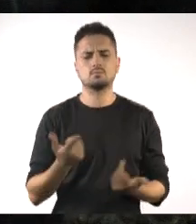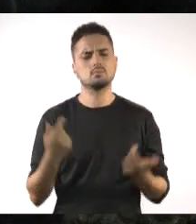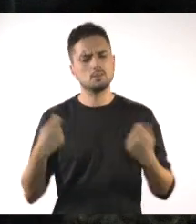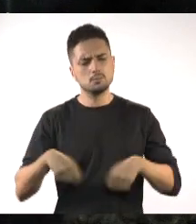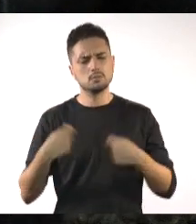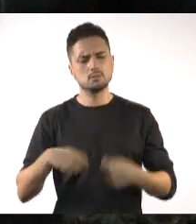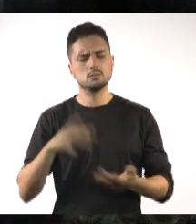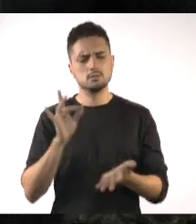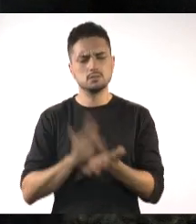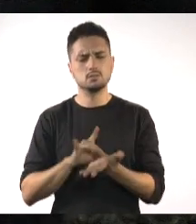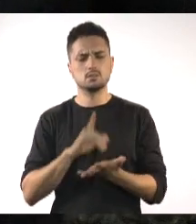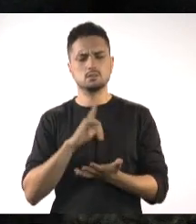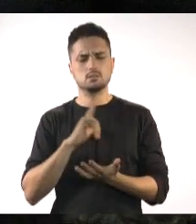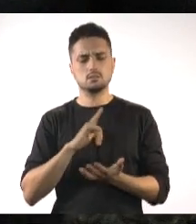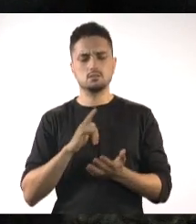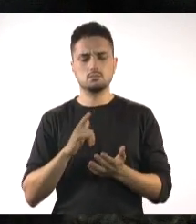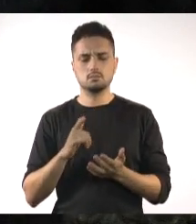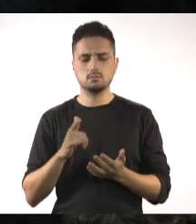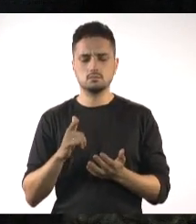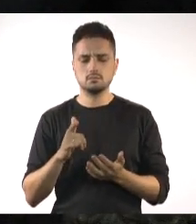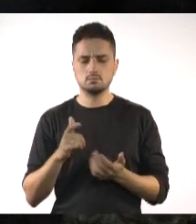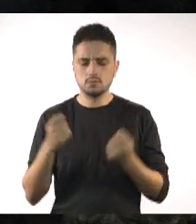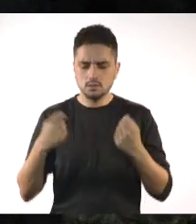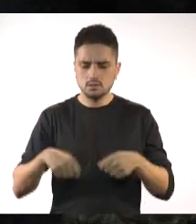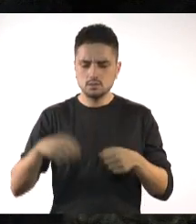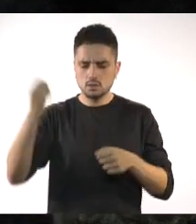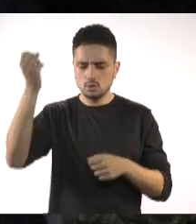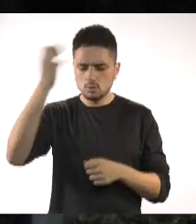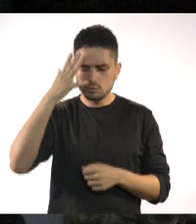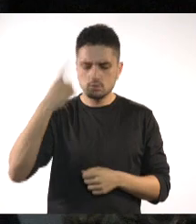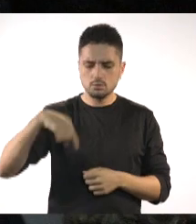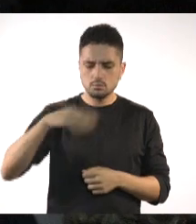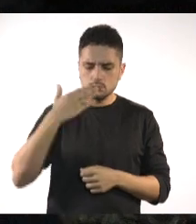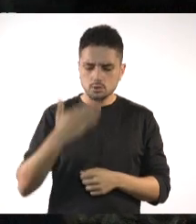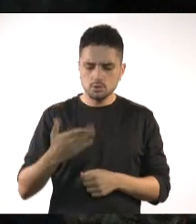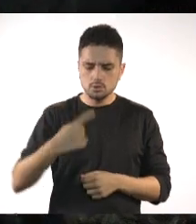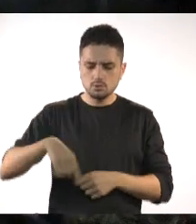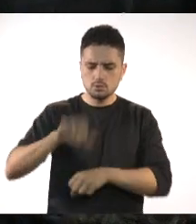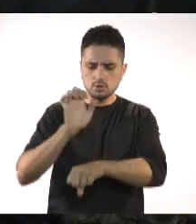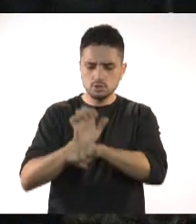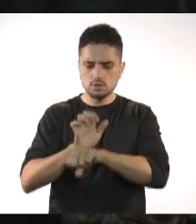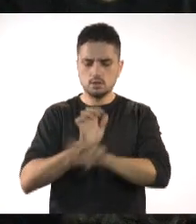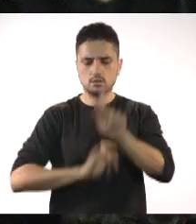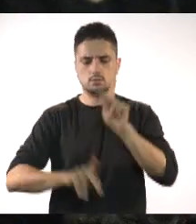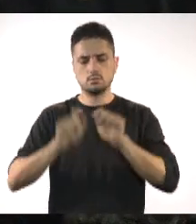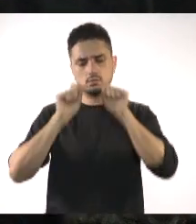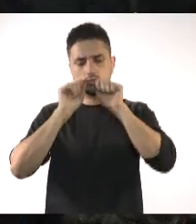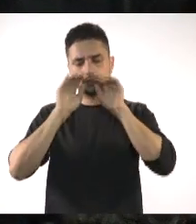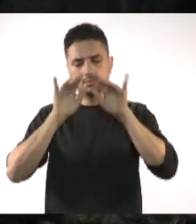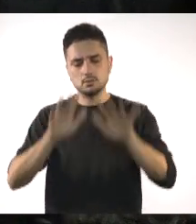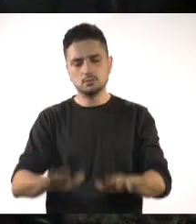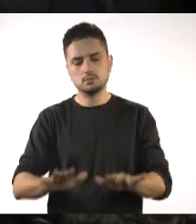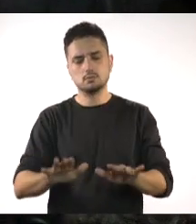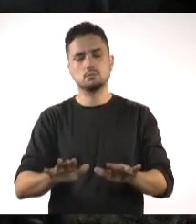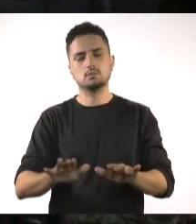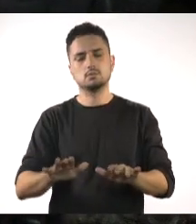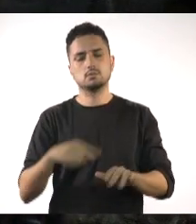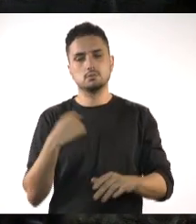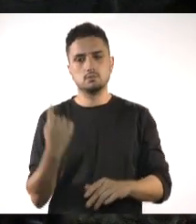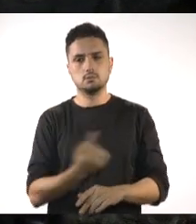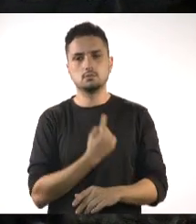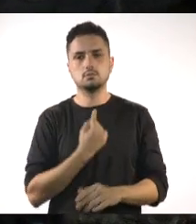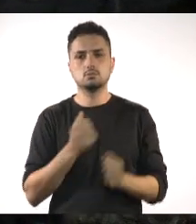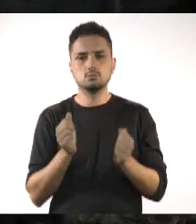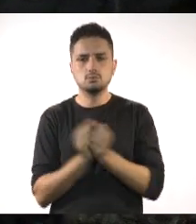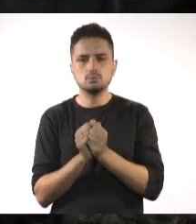necessitem de um encaminhamento. Nós pedimos em todo o povo desse estado, para que, abençoado, vivam como irmãos, se